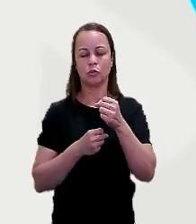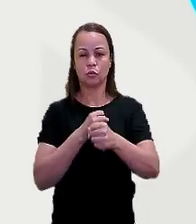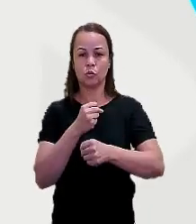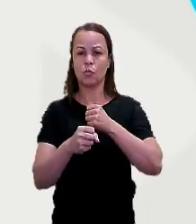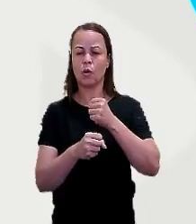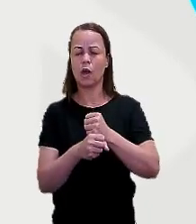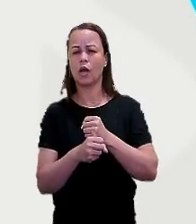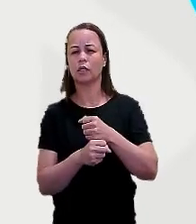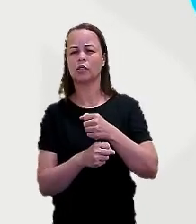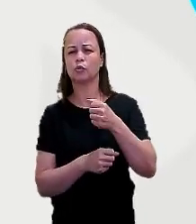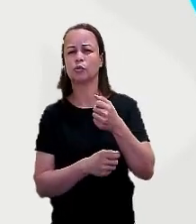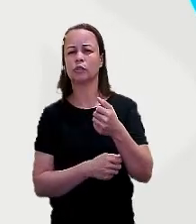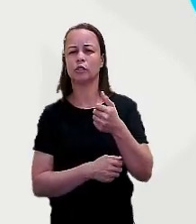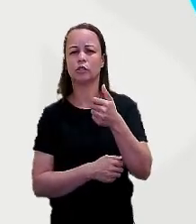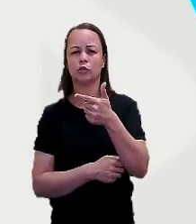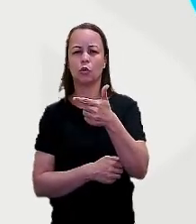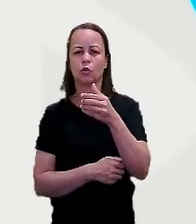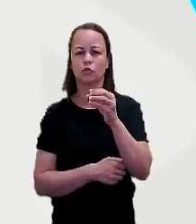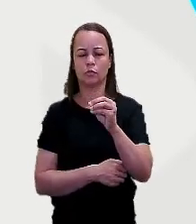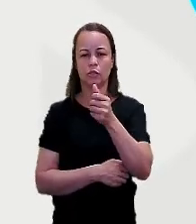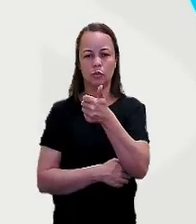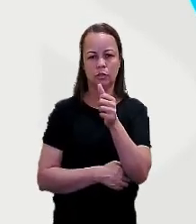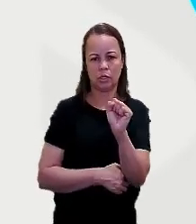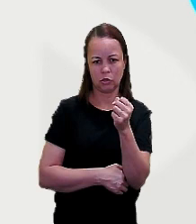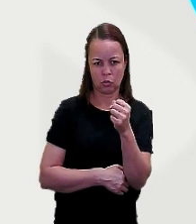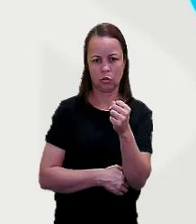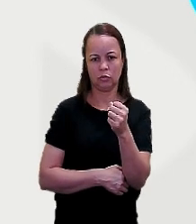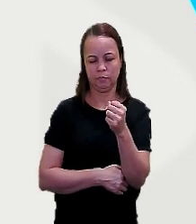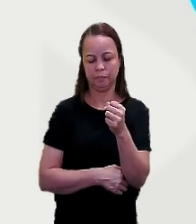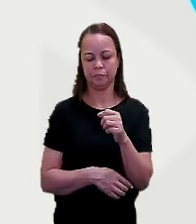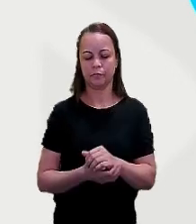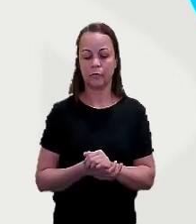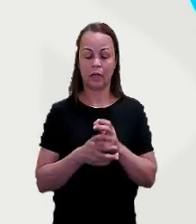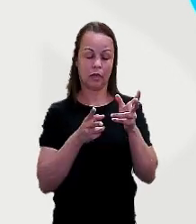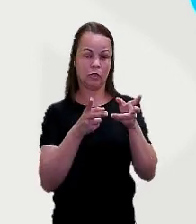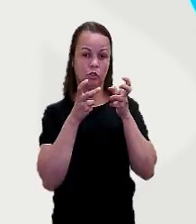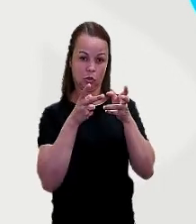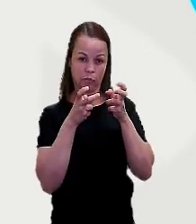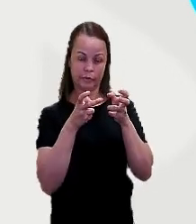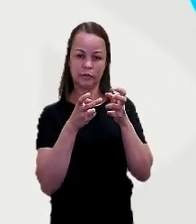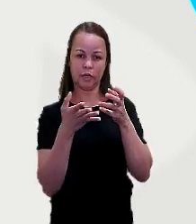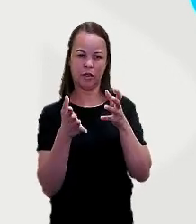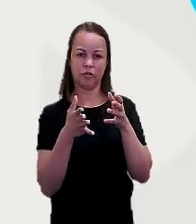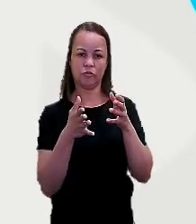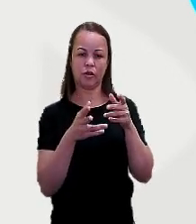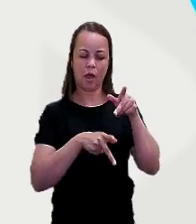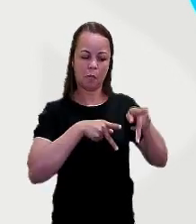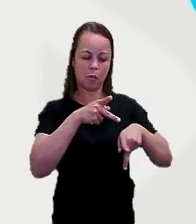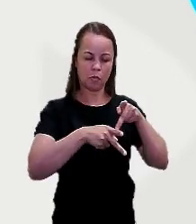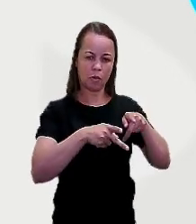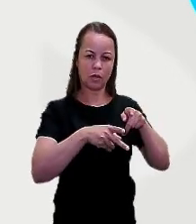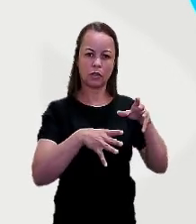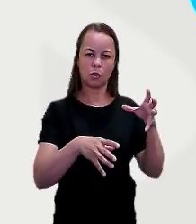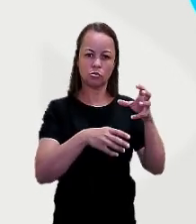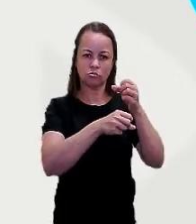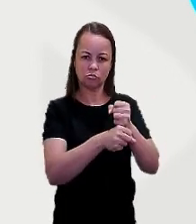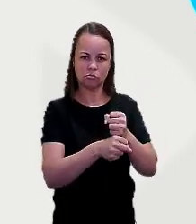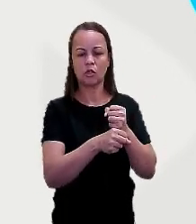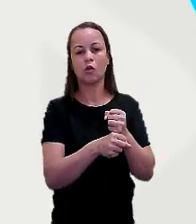de 2018, tá certo? Aí a gente vai observar a população